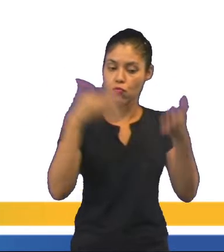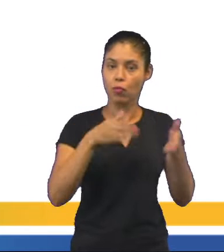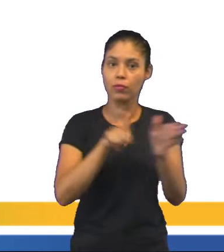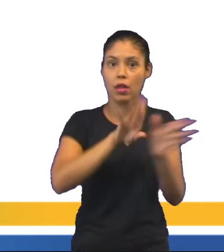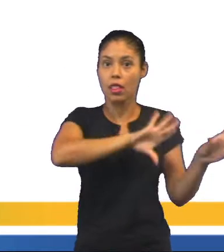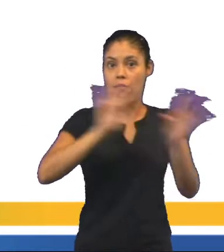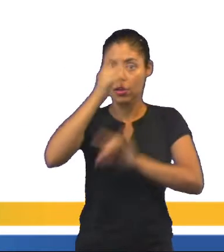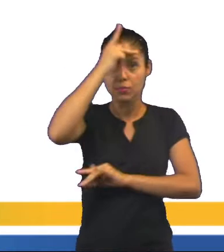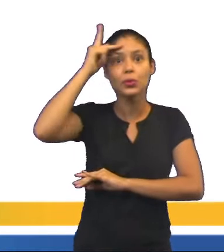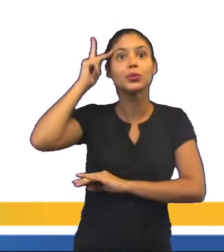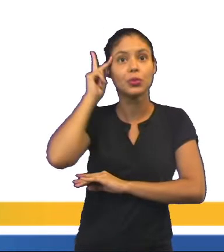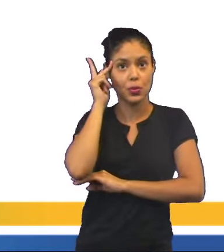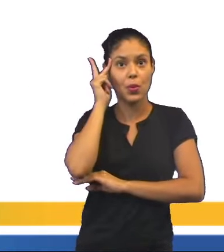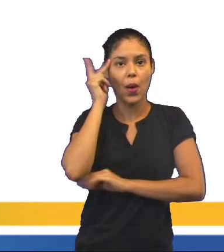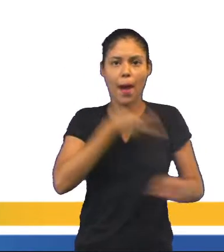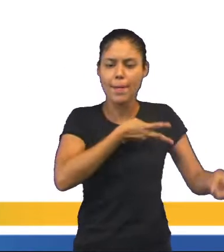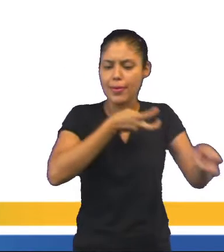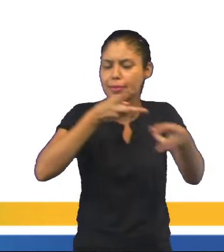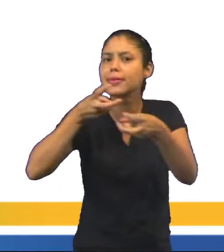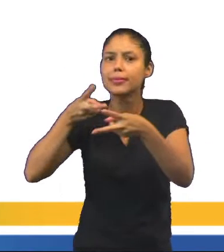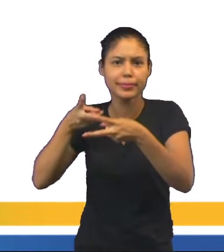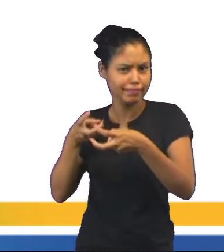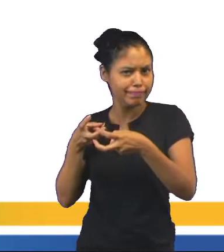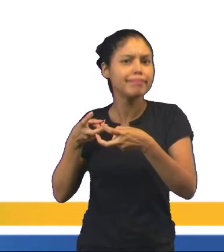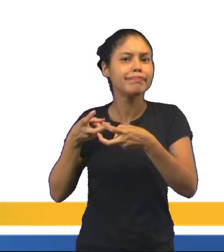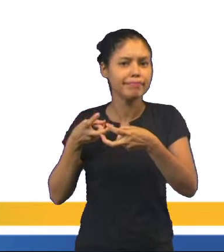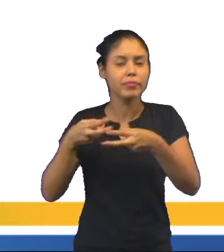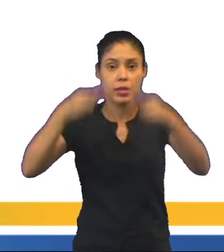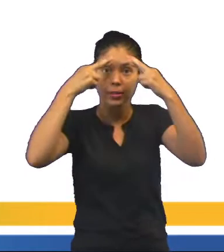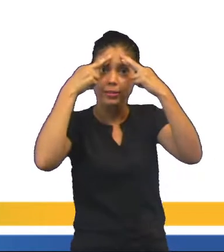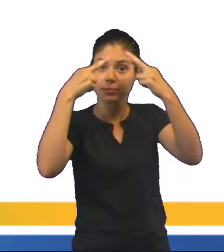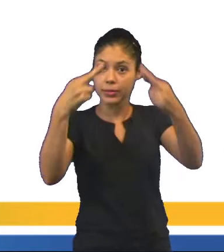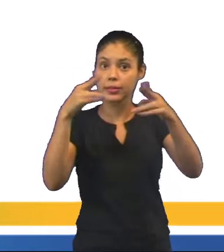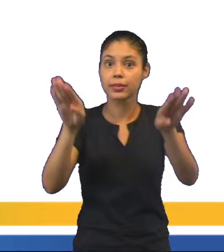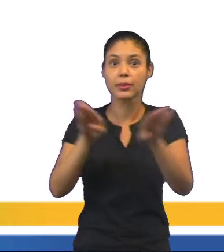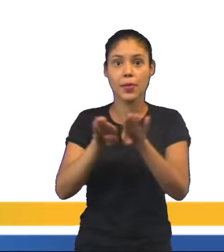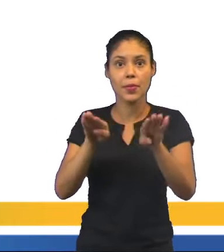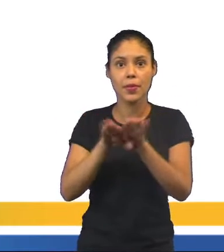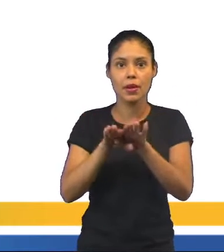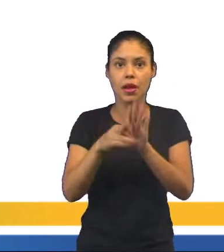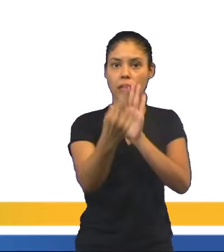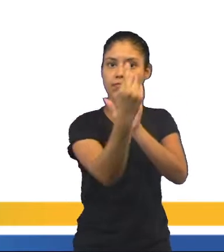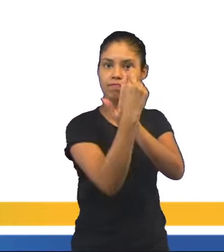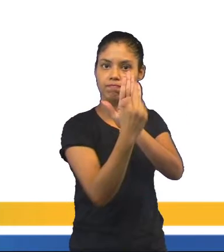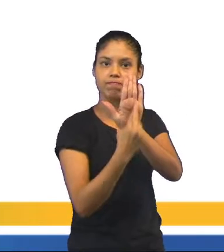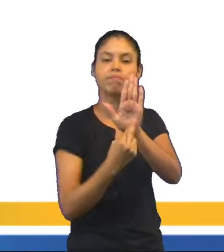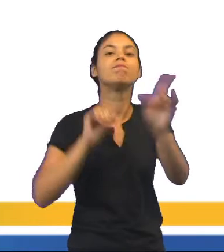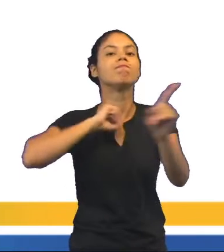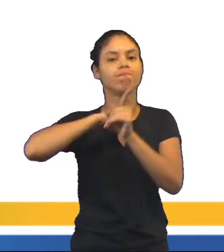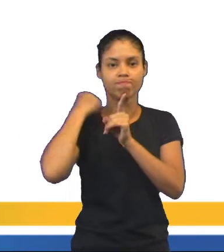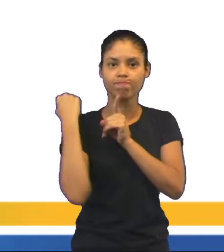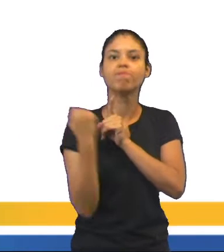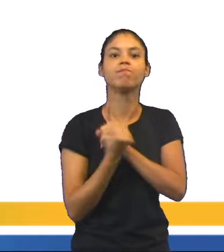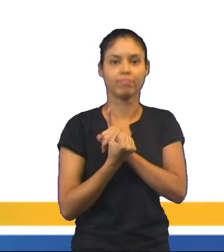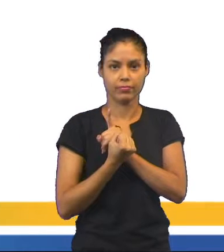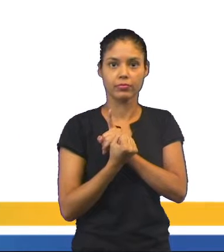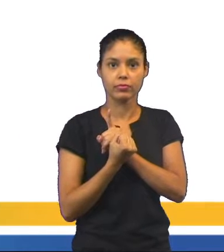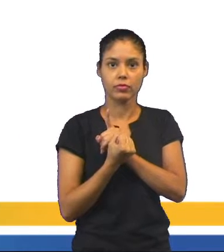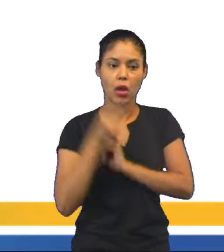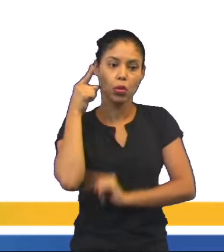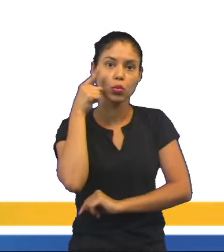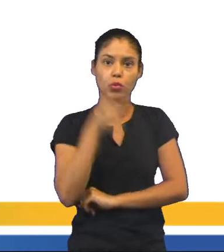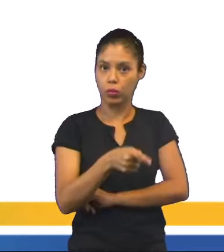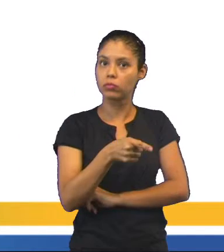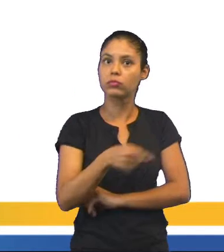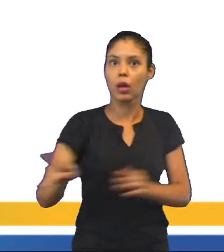levar as pessoas a perceberem e respeitarem as normas da sociedade, julgando